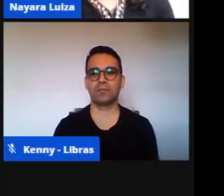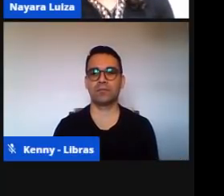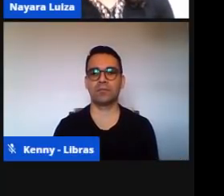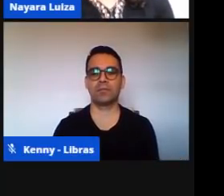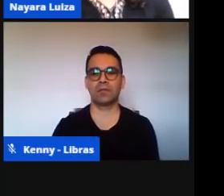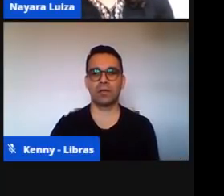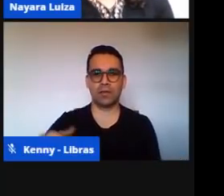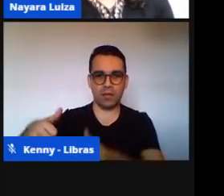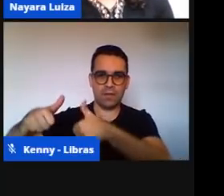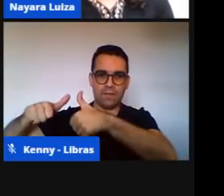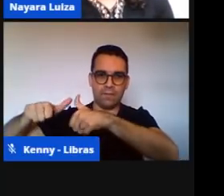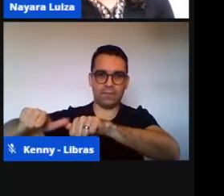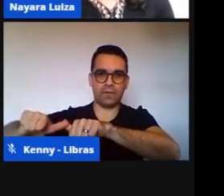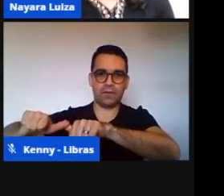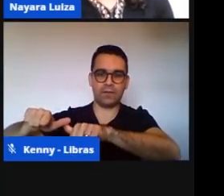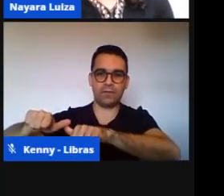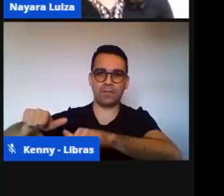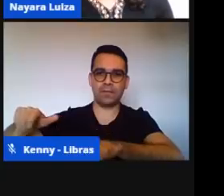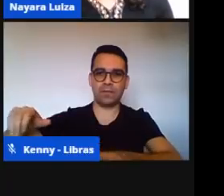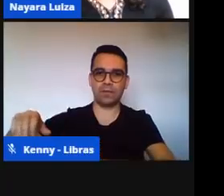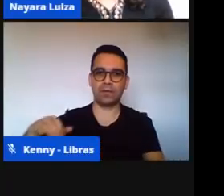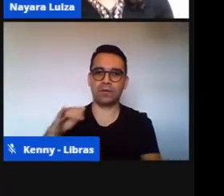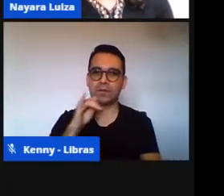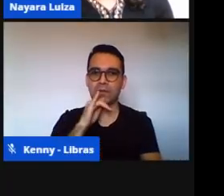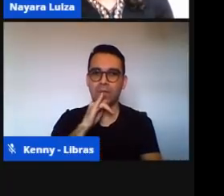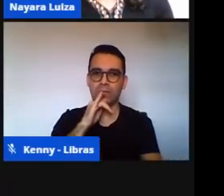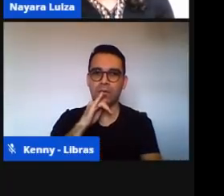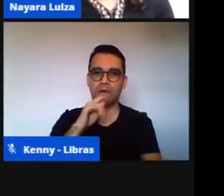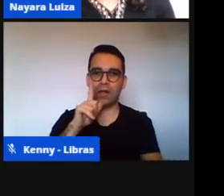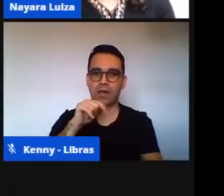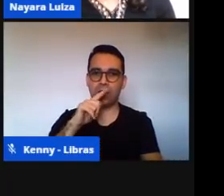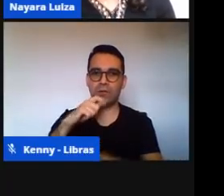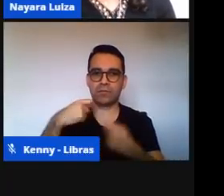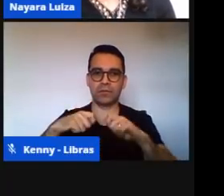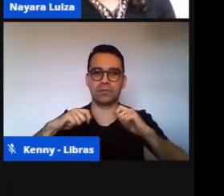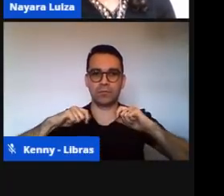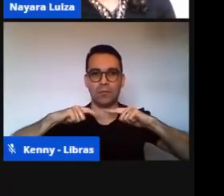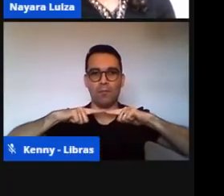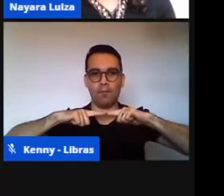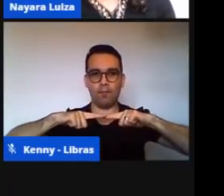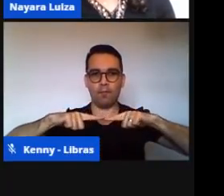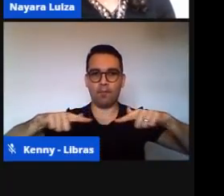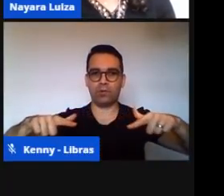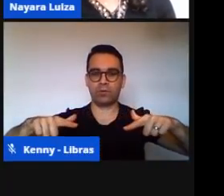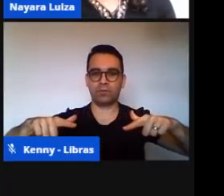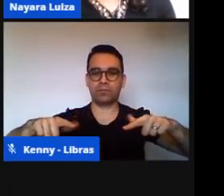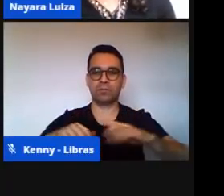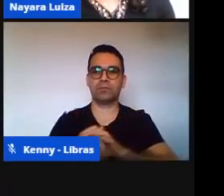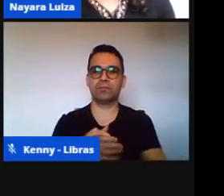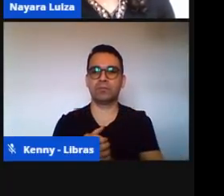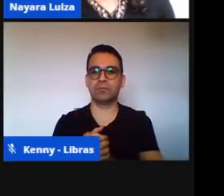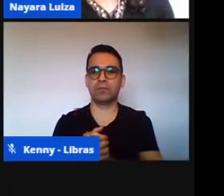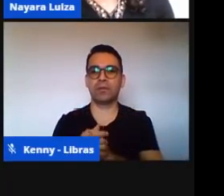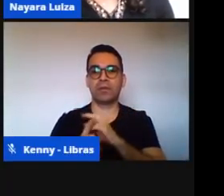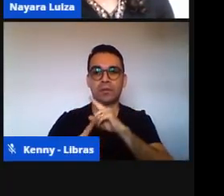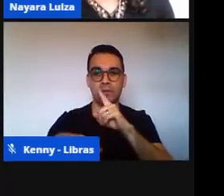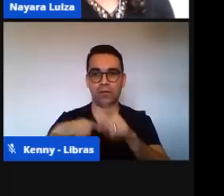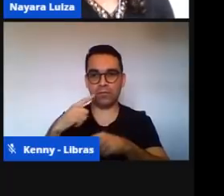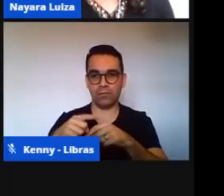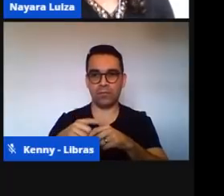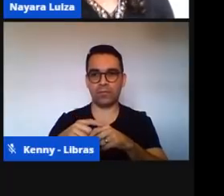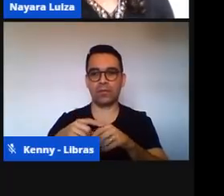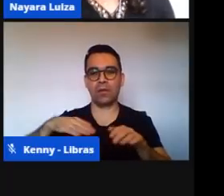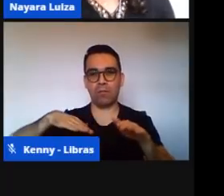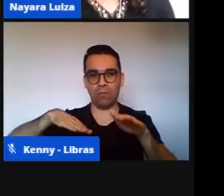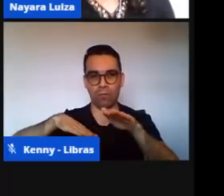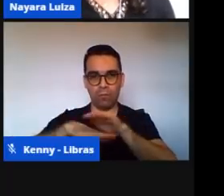recipientes higienizados, e esses locais onde vão ficar armazenadas essas mamadeiras, esses copos, essas chupetas,